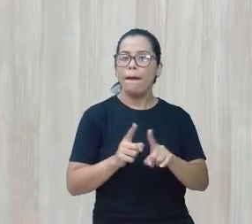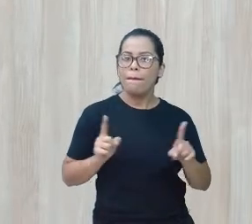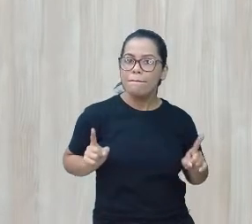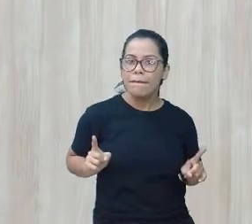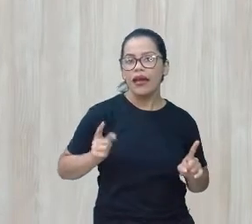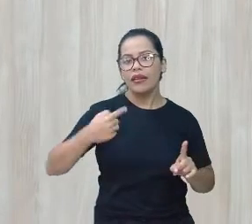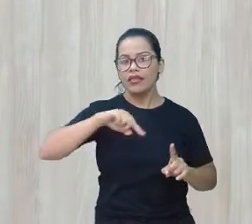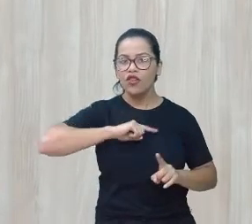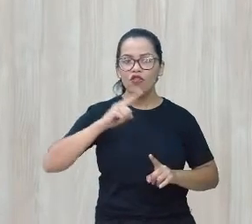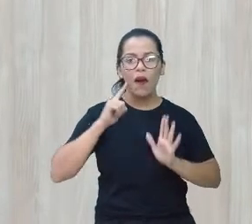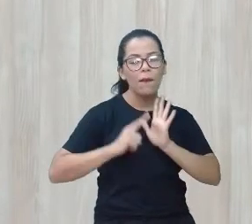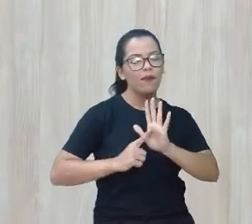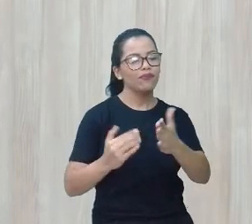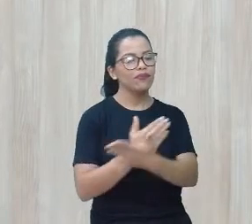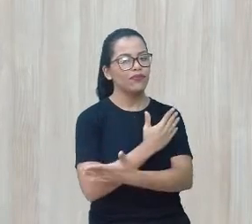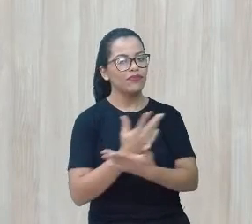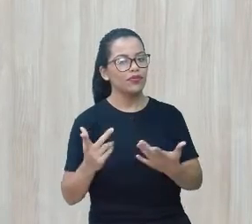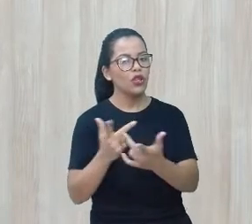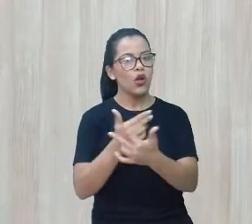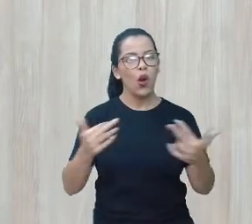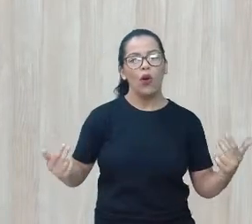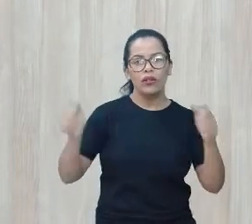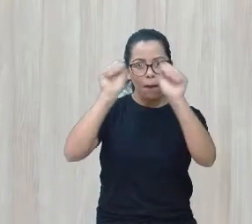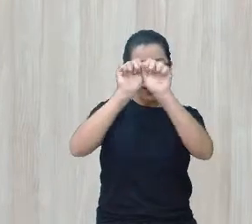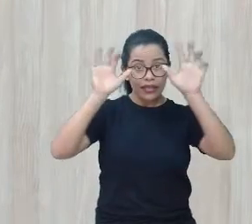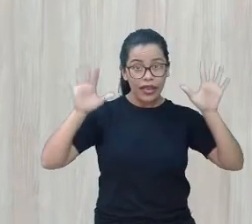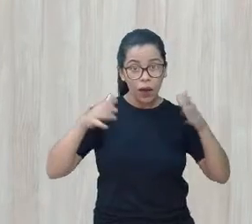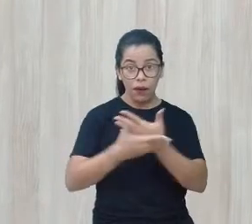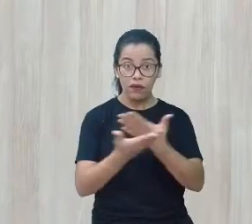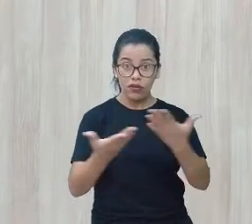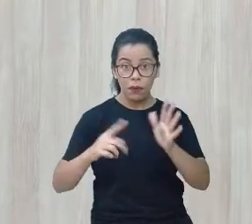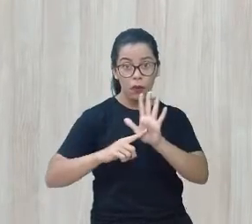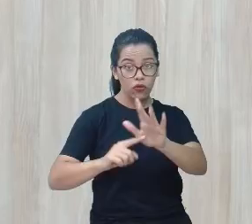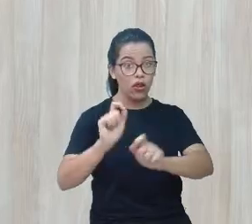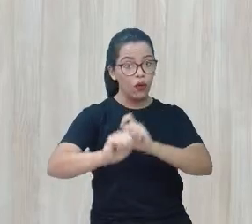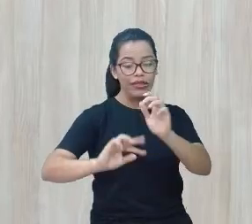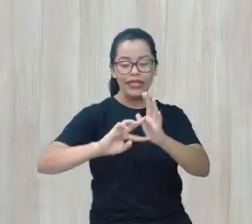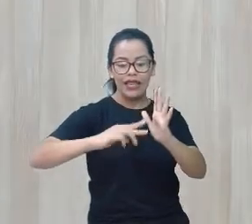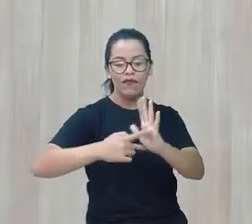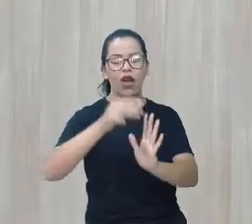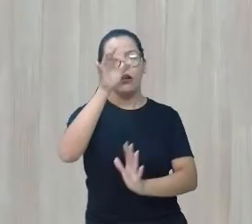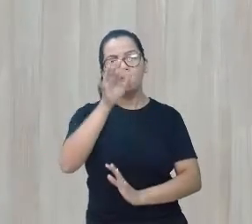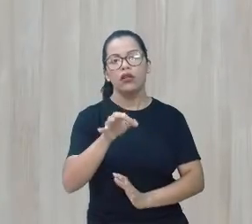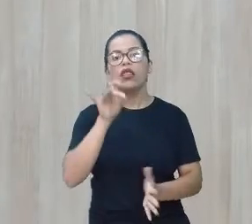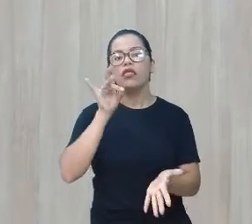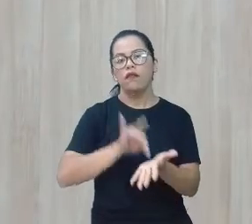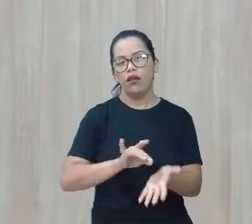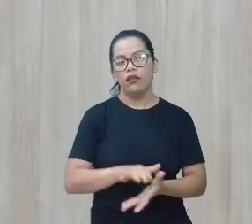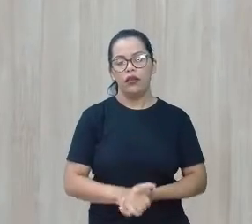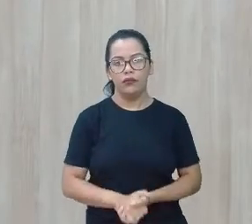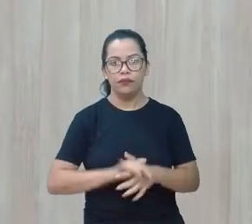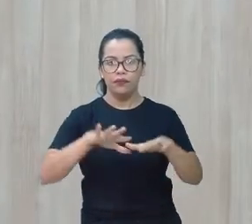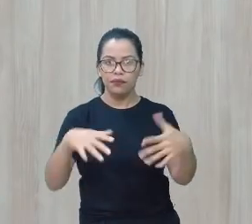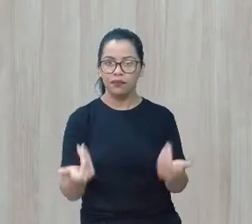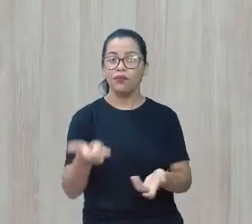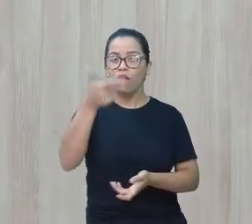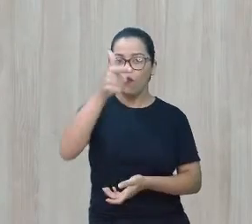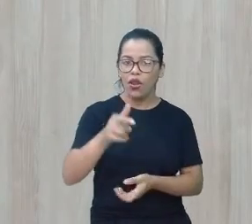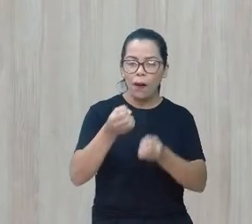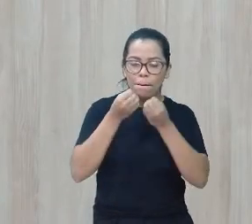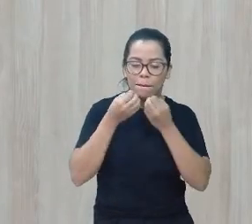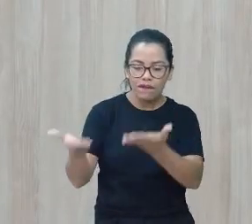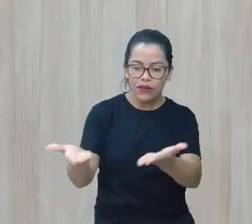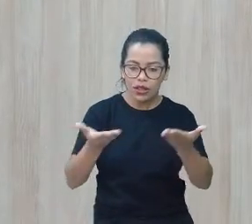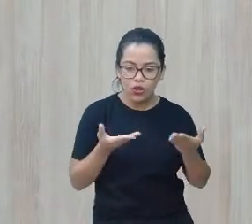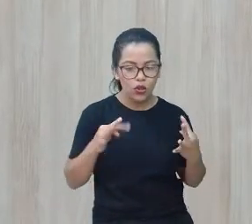dessas palavras e entender bem o que de fato elas significam, Então, mais uma vez sejam bem-vindos e bem-vindas à